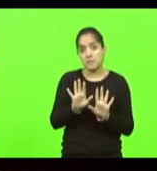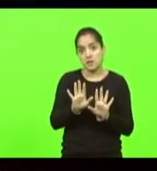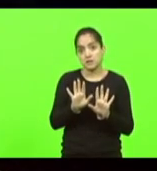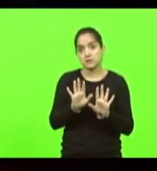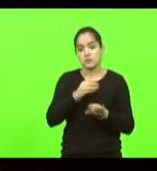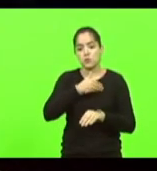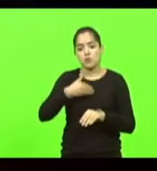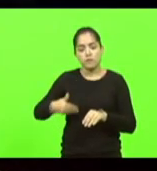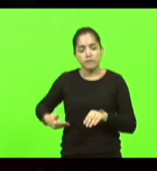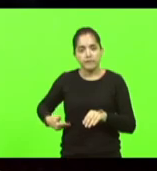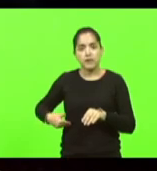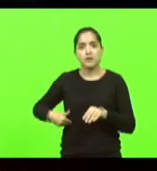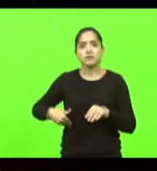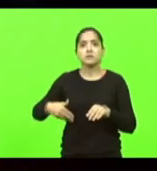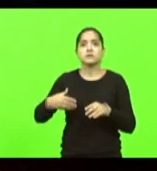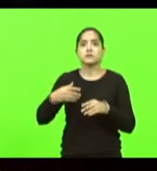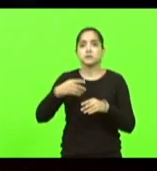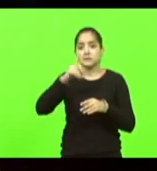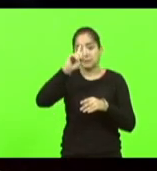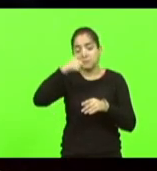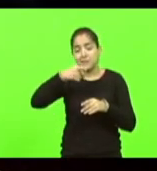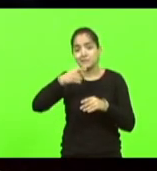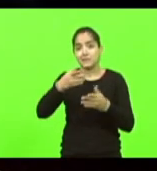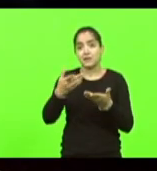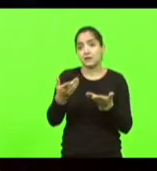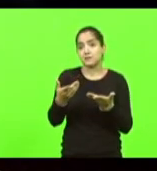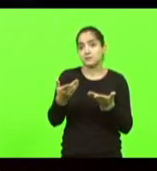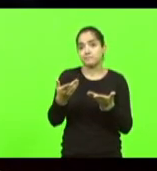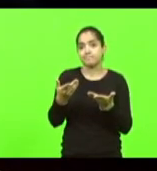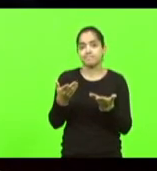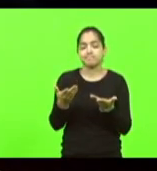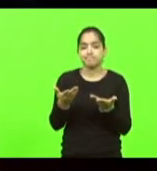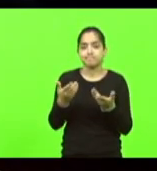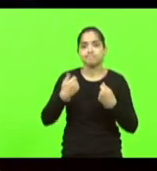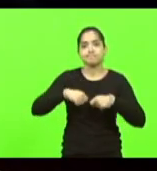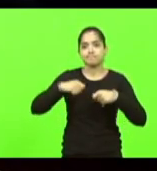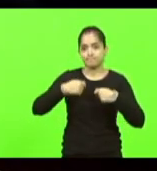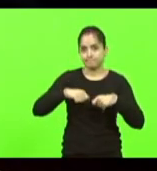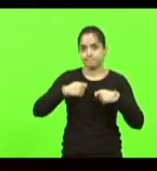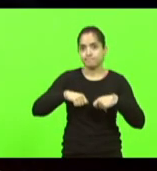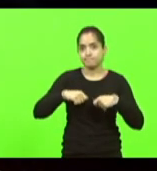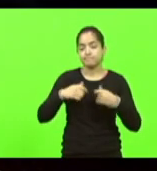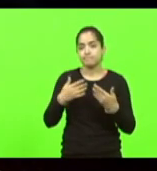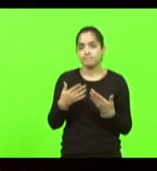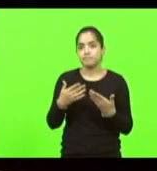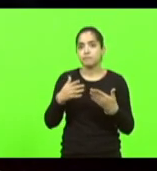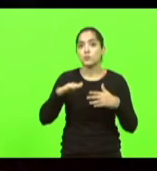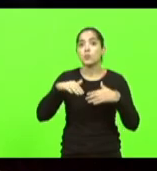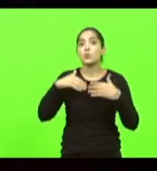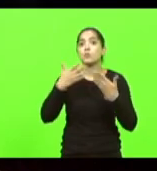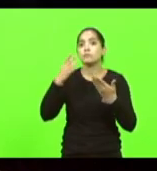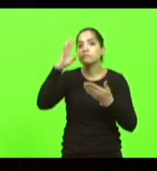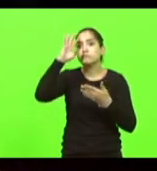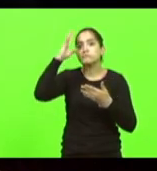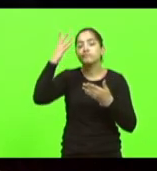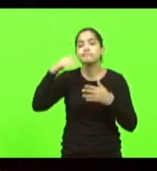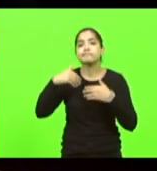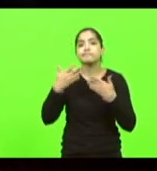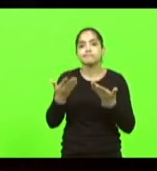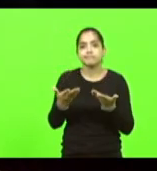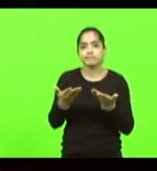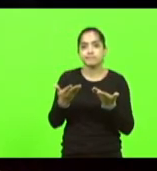também não gostaria de ter mandado isso para cá mas é necessário e qual é a solução encontrada